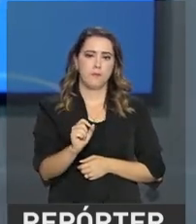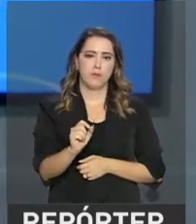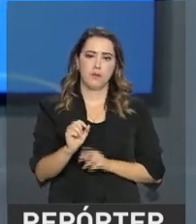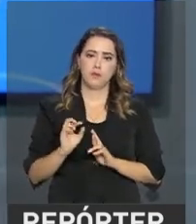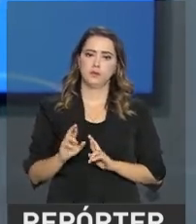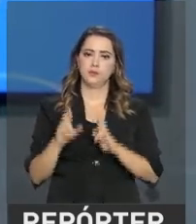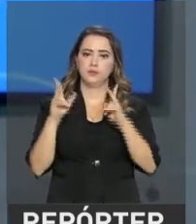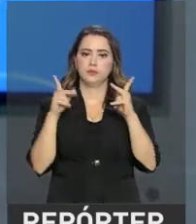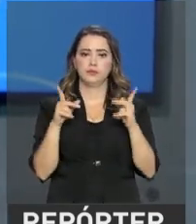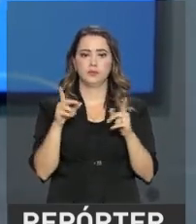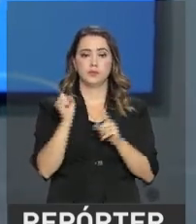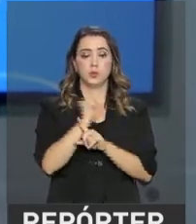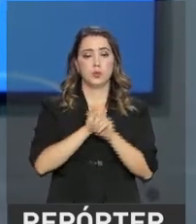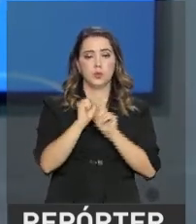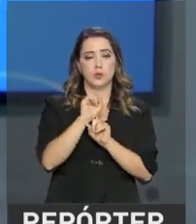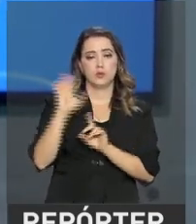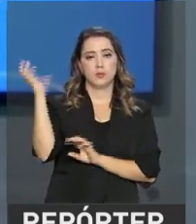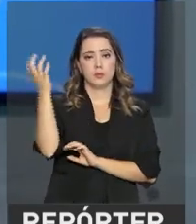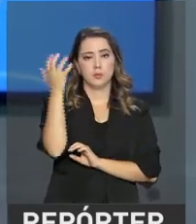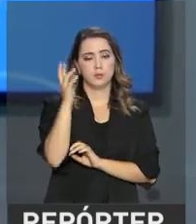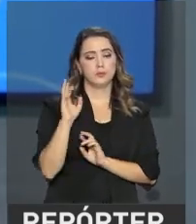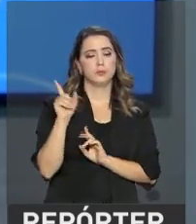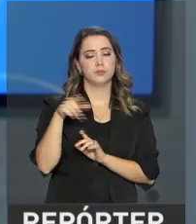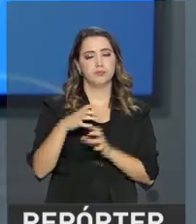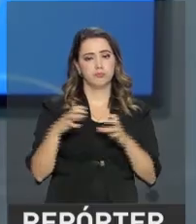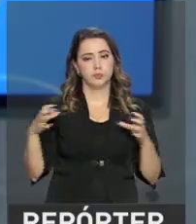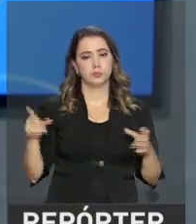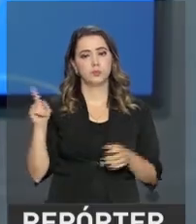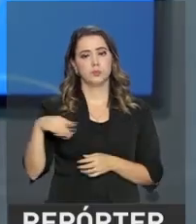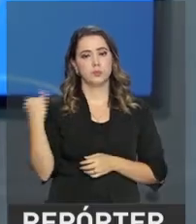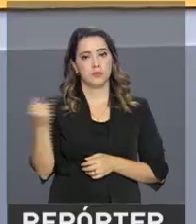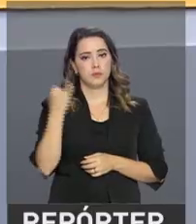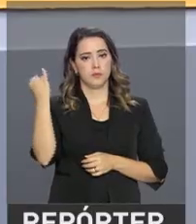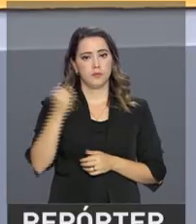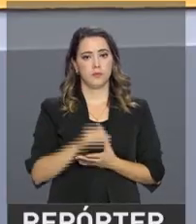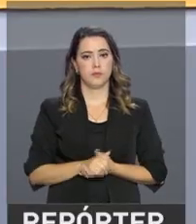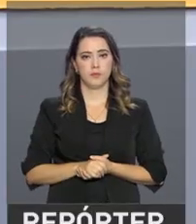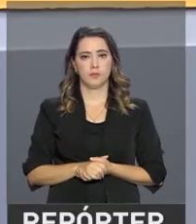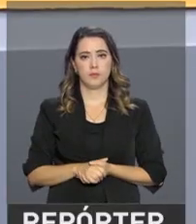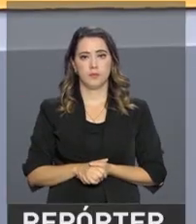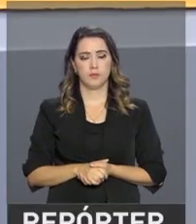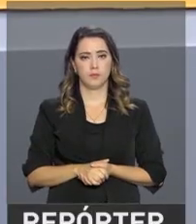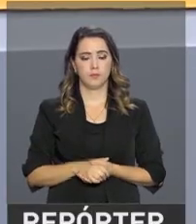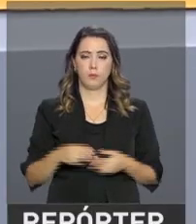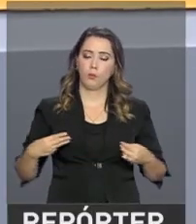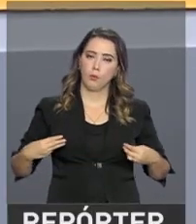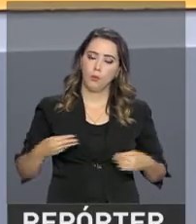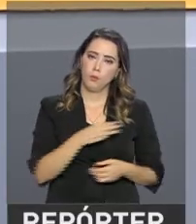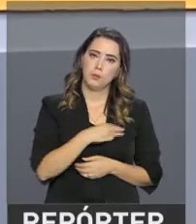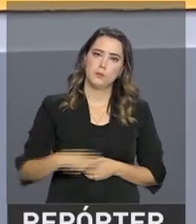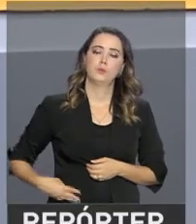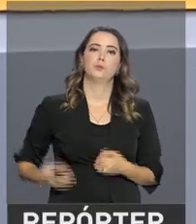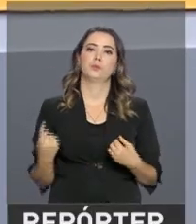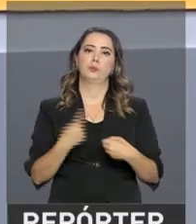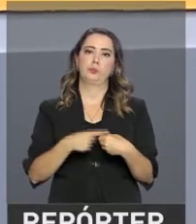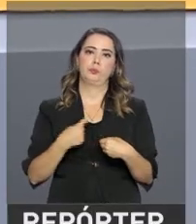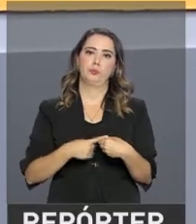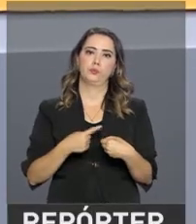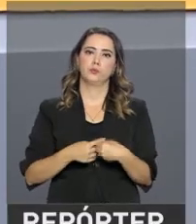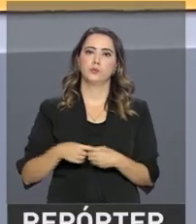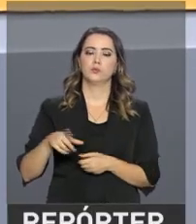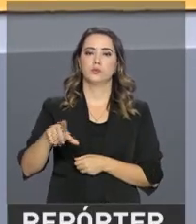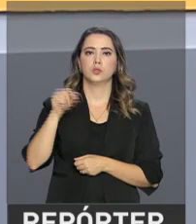diferencial sócio ambiental muito grande é muito importante o ministro das cidades alexandre baldy